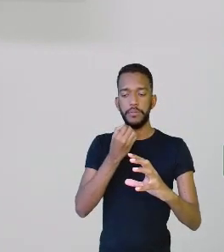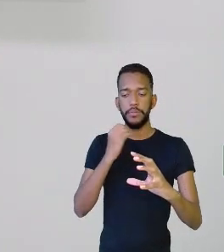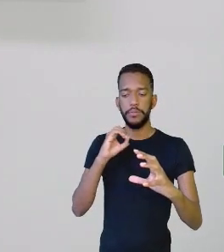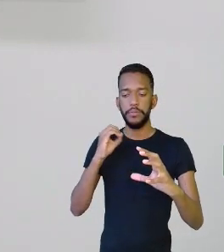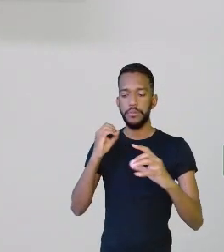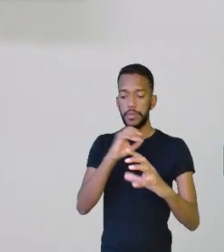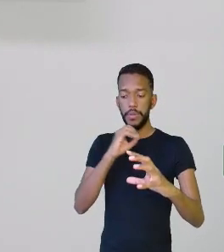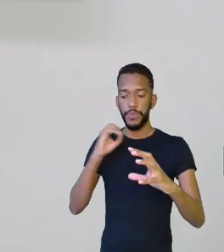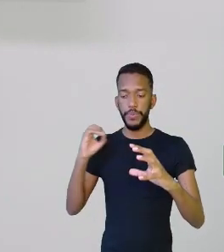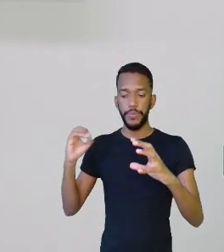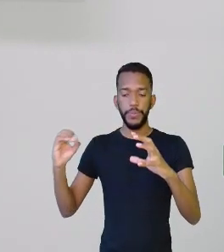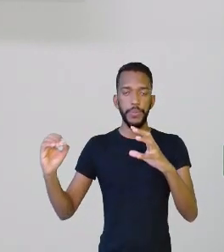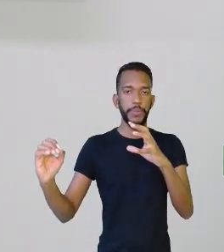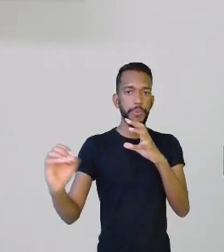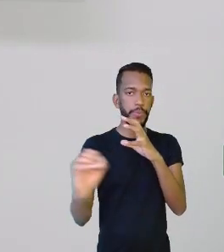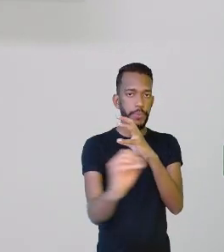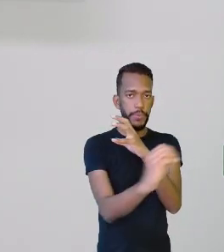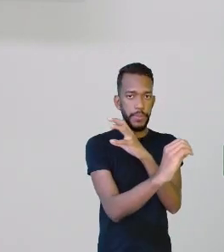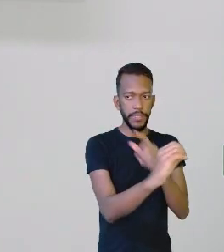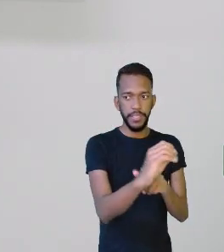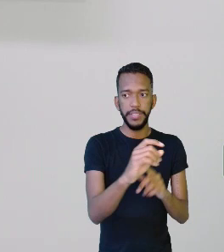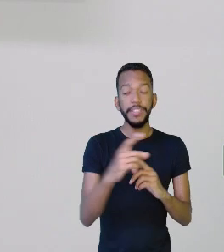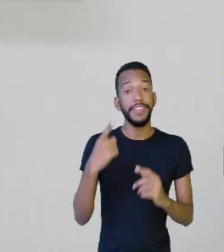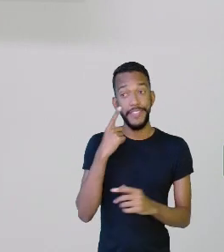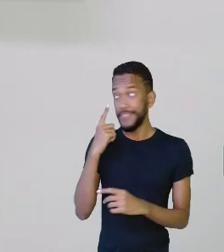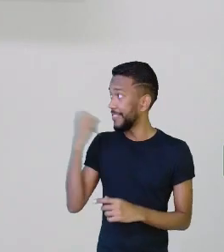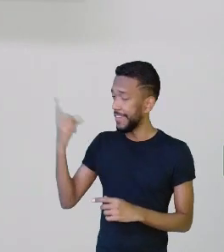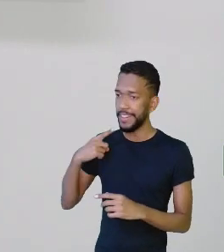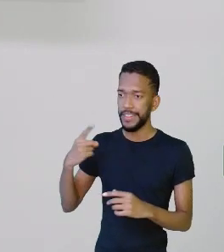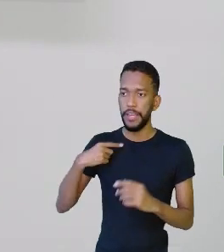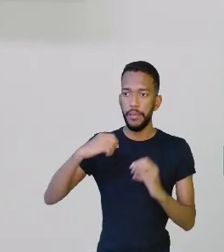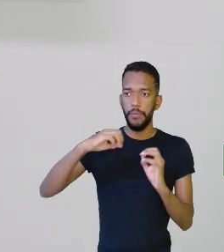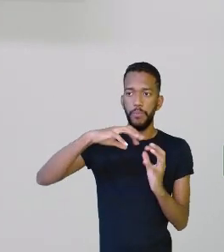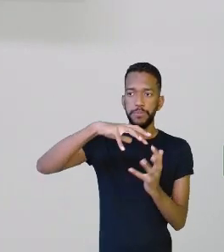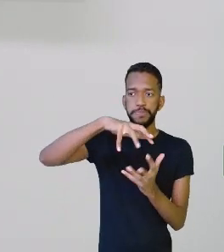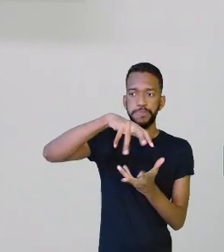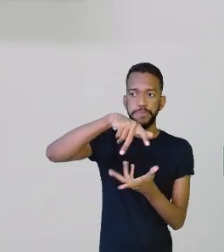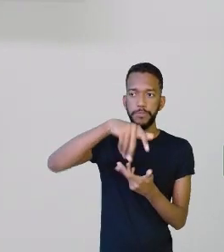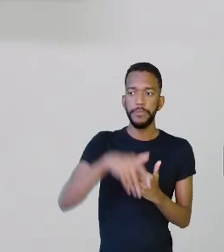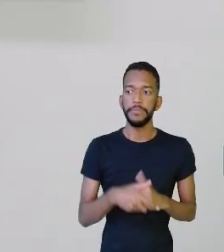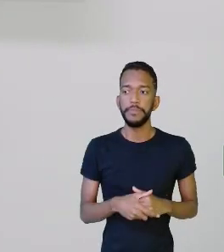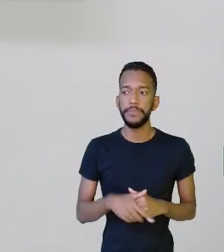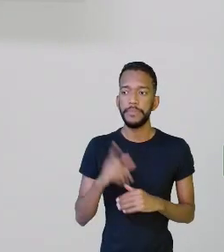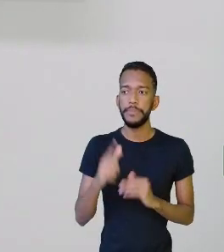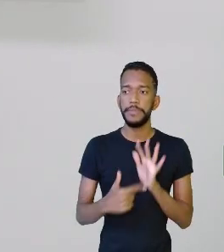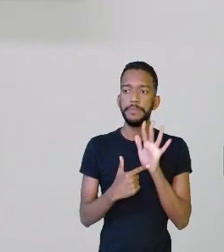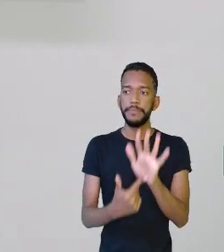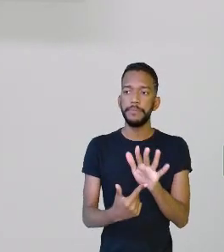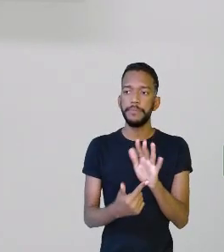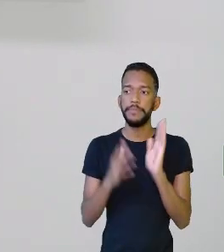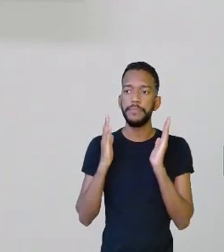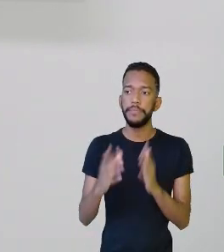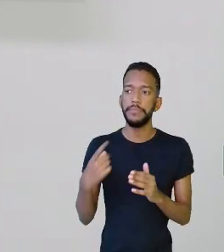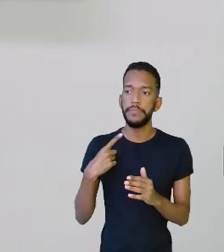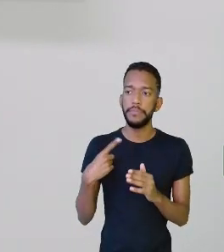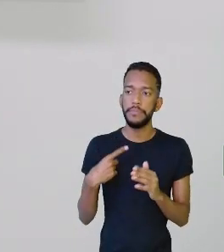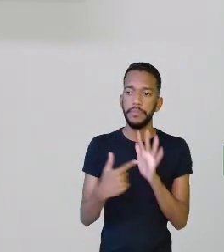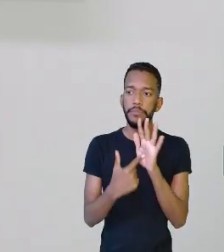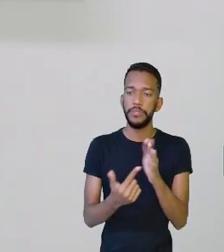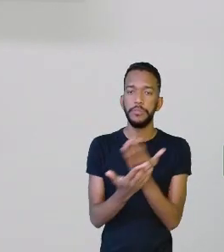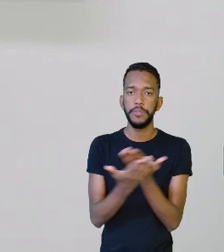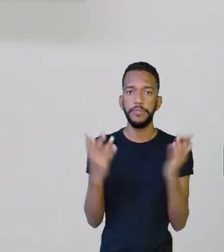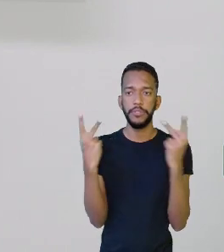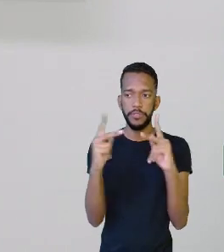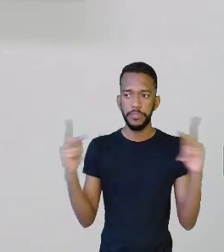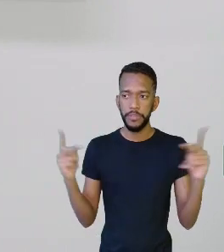vejam aí nessa tela que eu trouxe o globo terrestre, né? Com a representação que eu trouxe mostrando aqui para